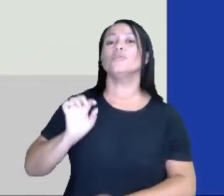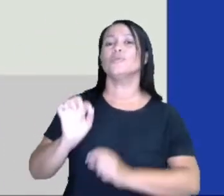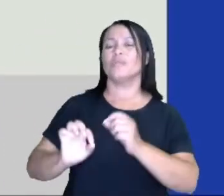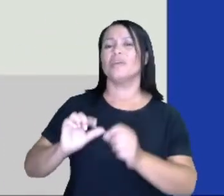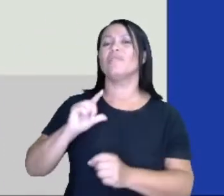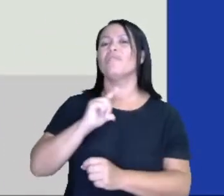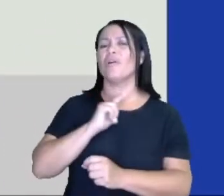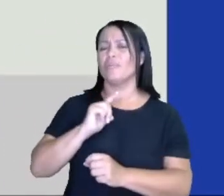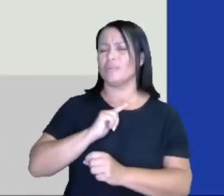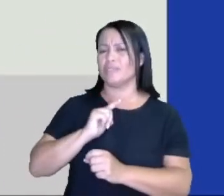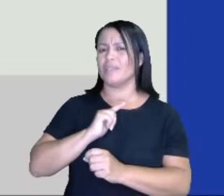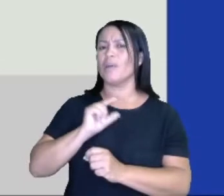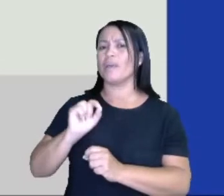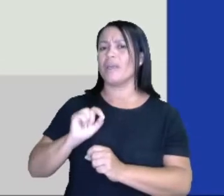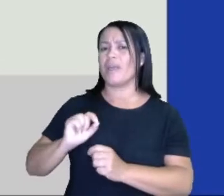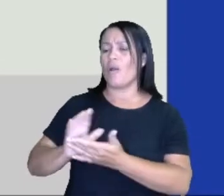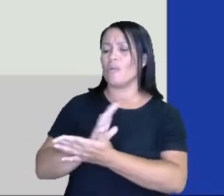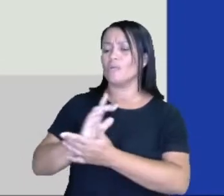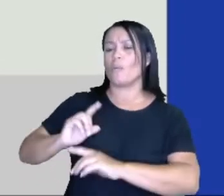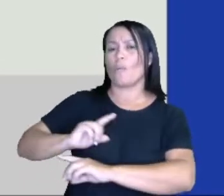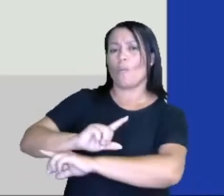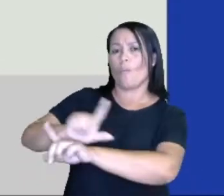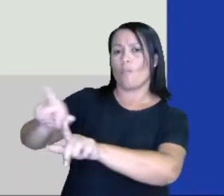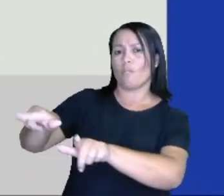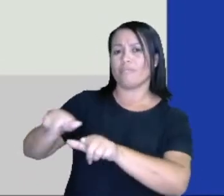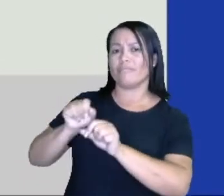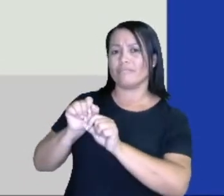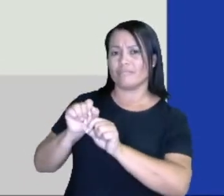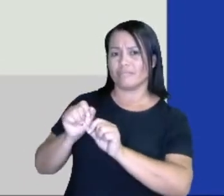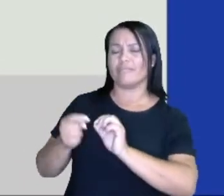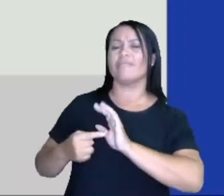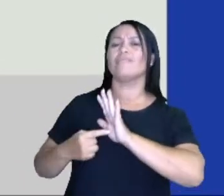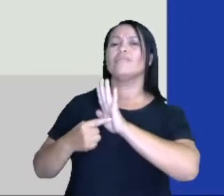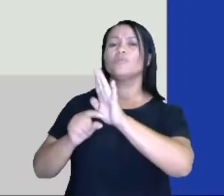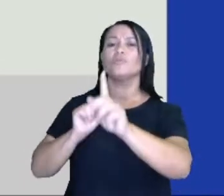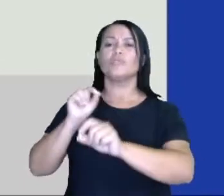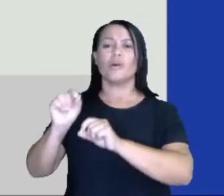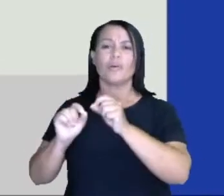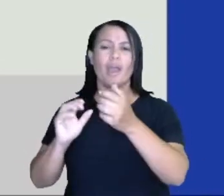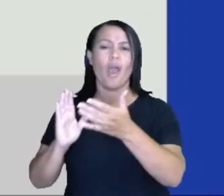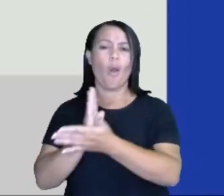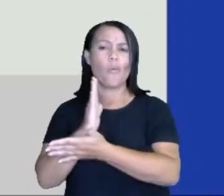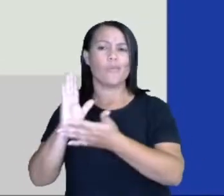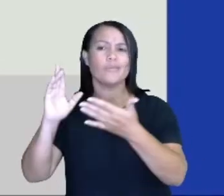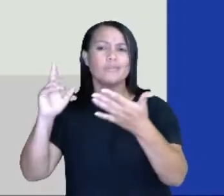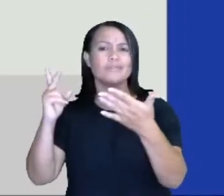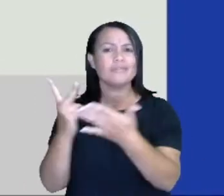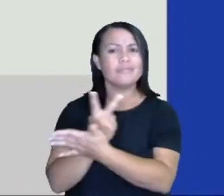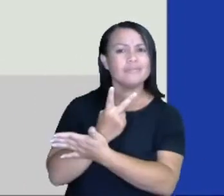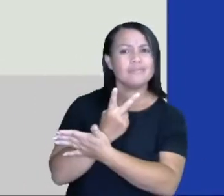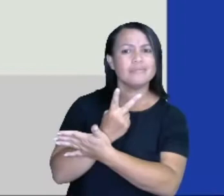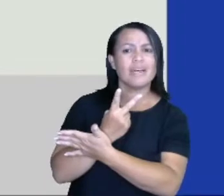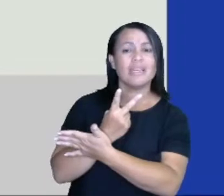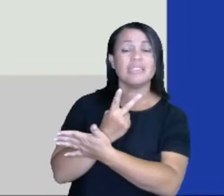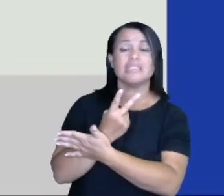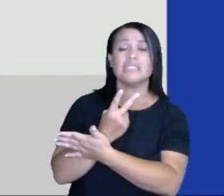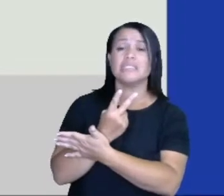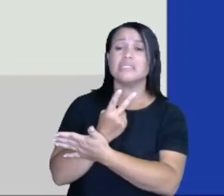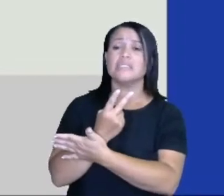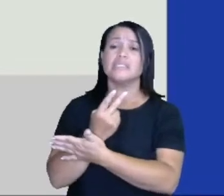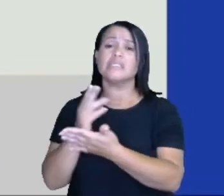ter espaços vazios, que vai gerar deformações de alguma forma ou de